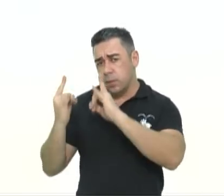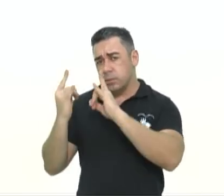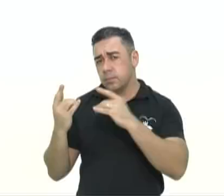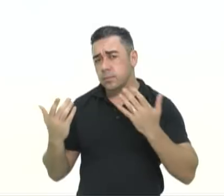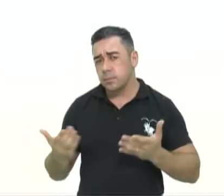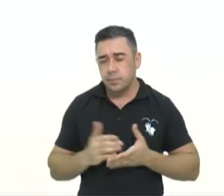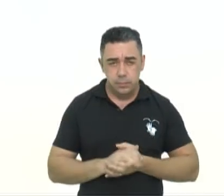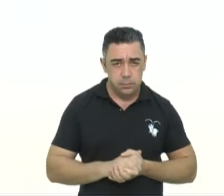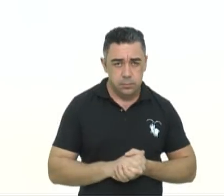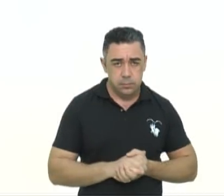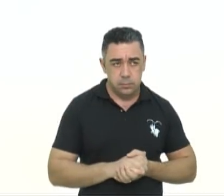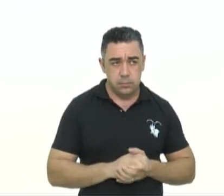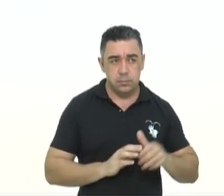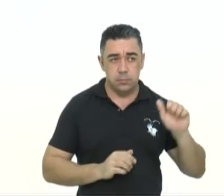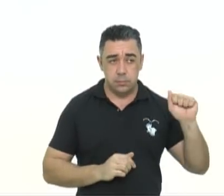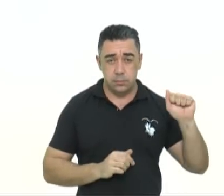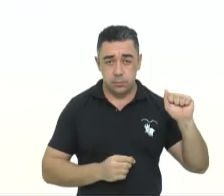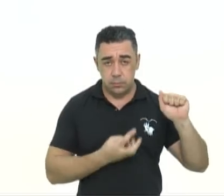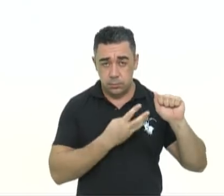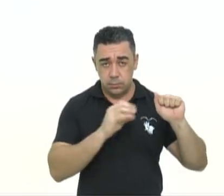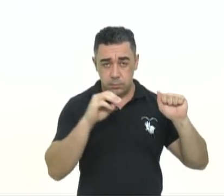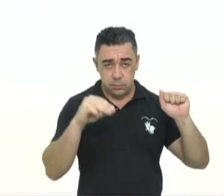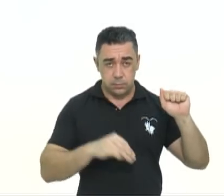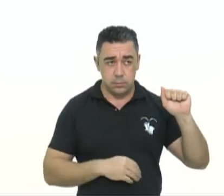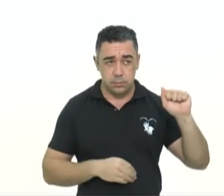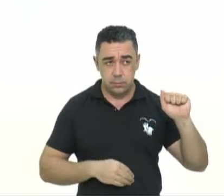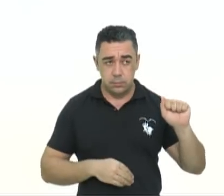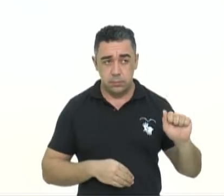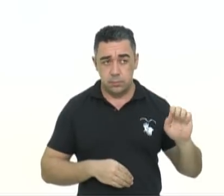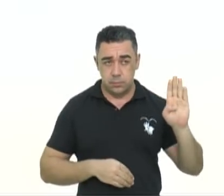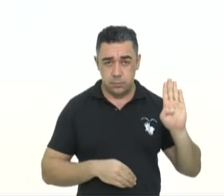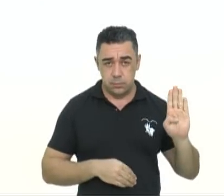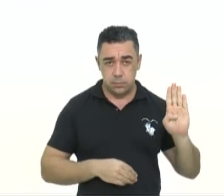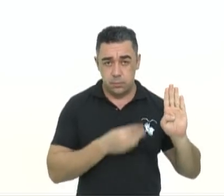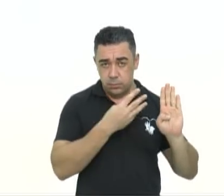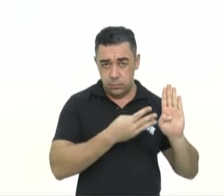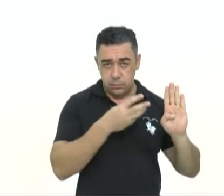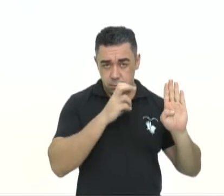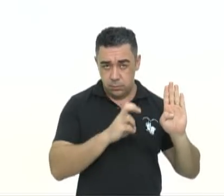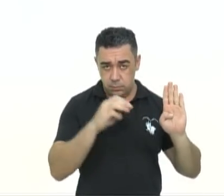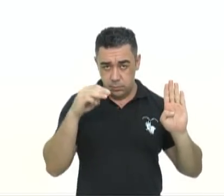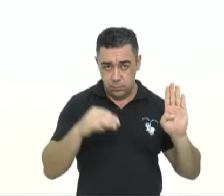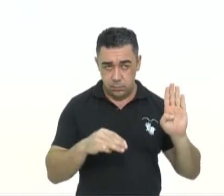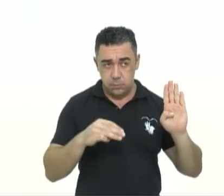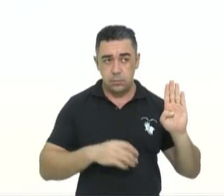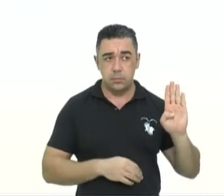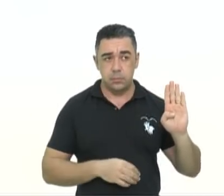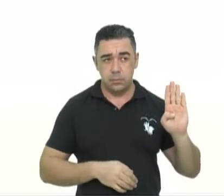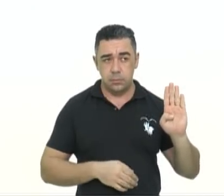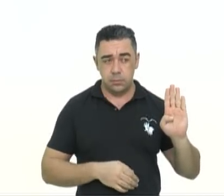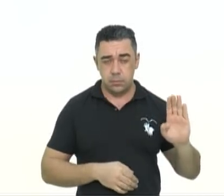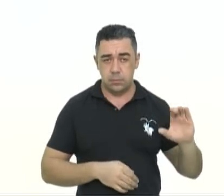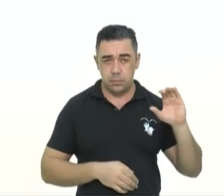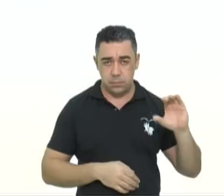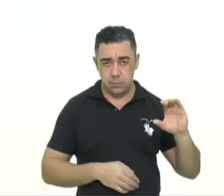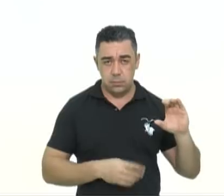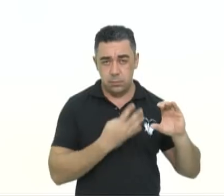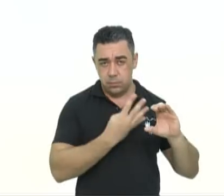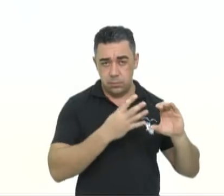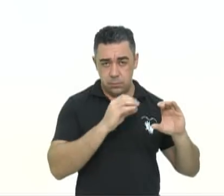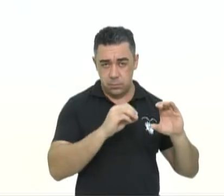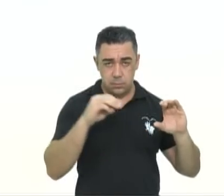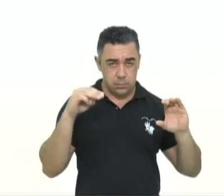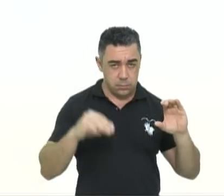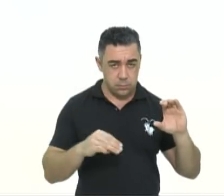será: letra A, 30 metros, letra B, 35 metros, letra